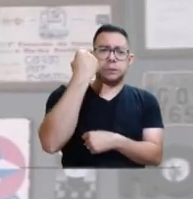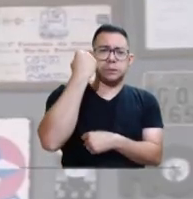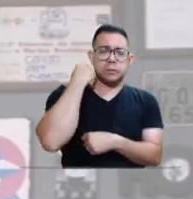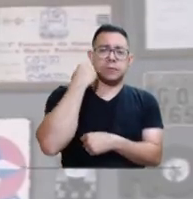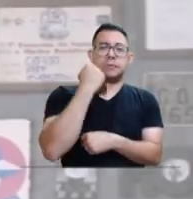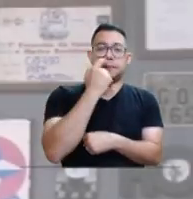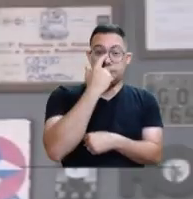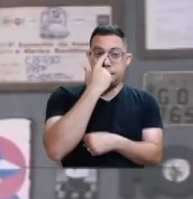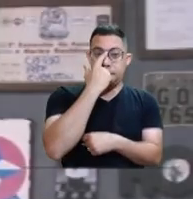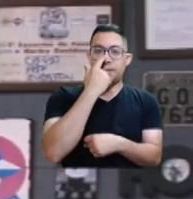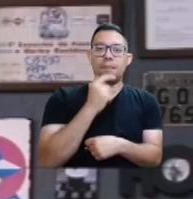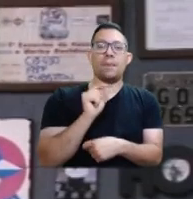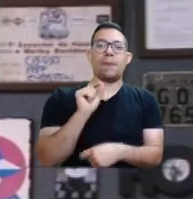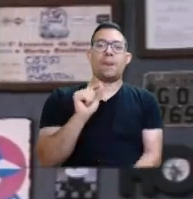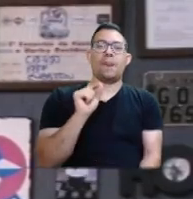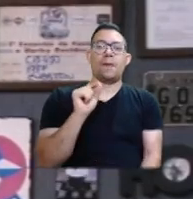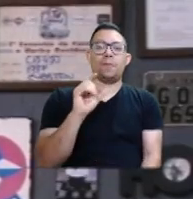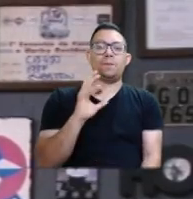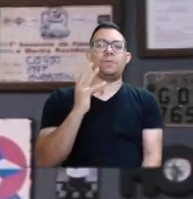E aí...